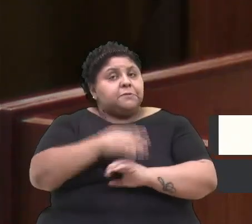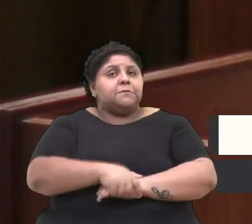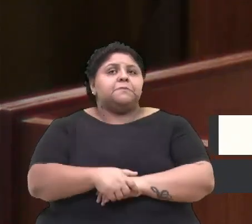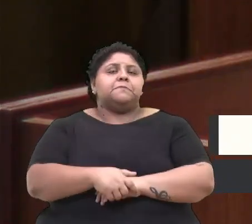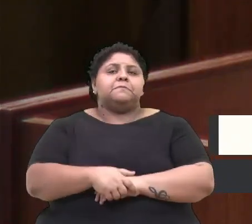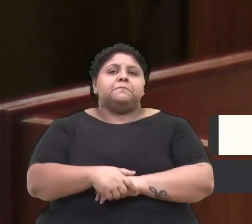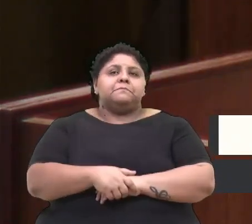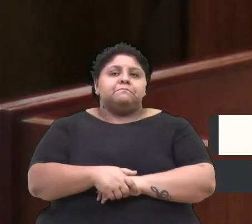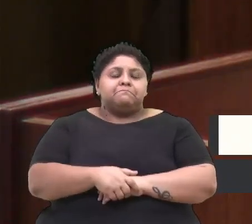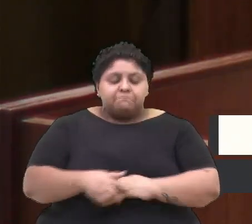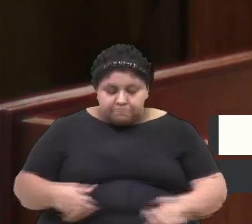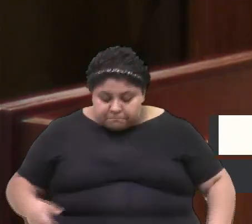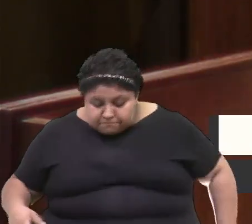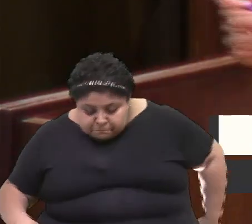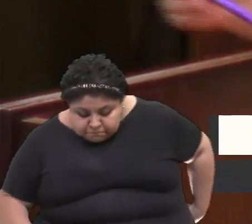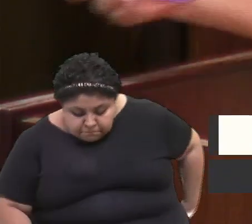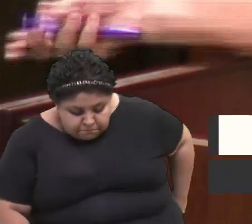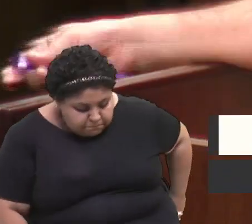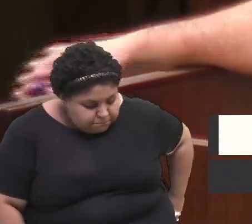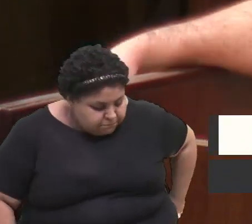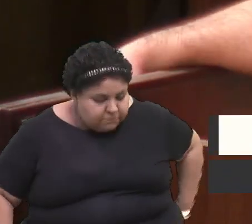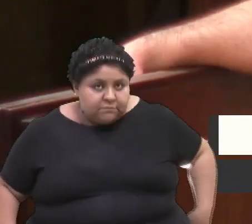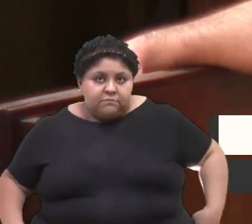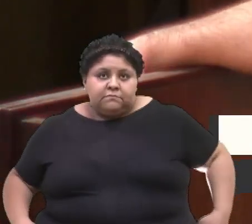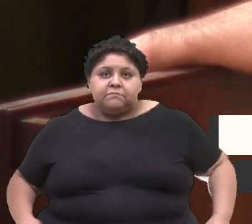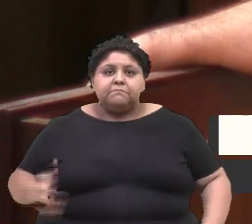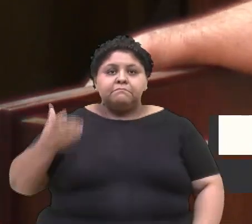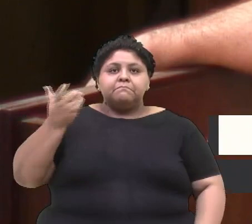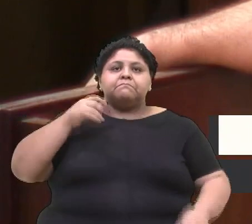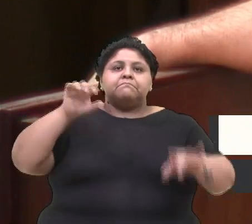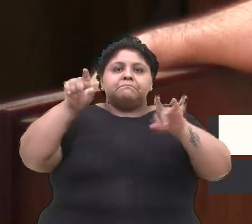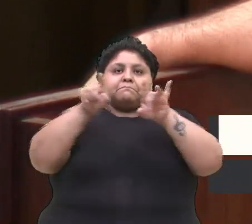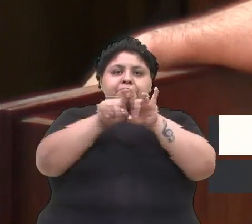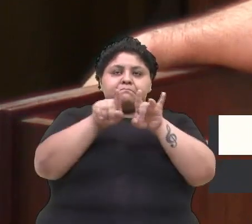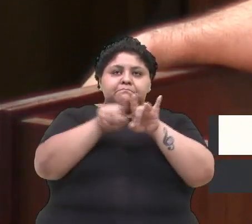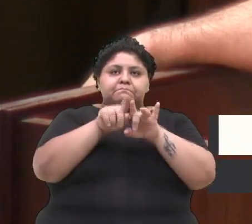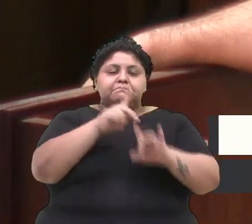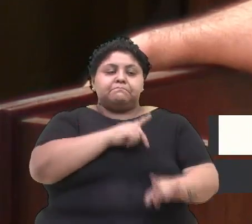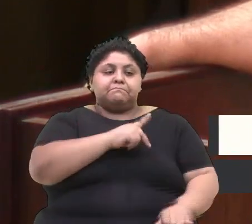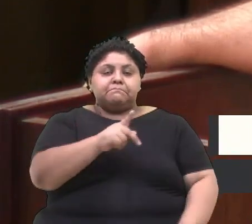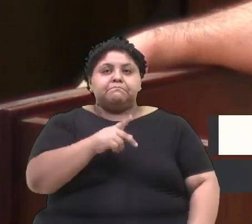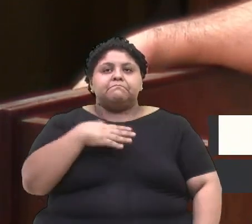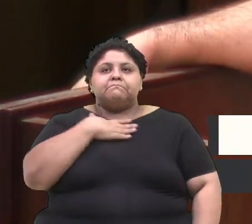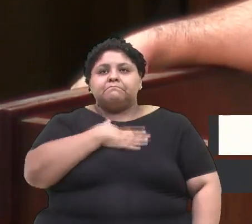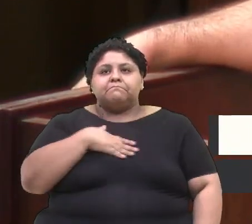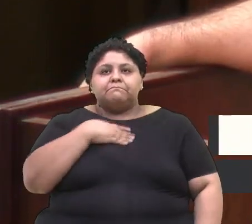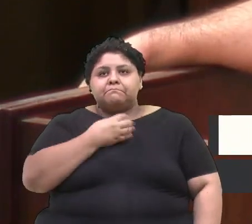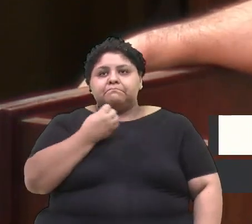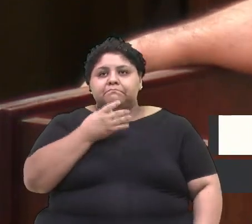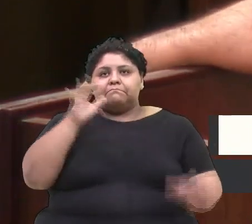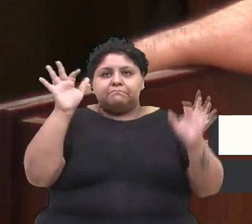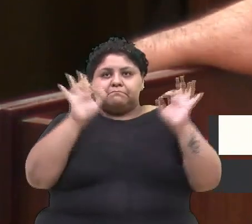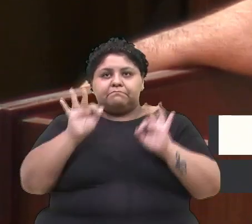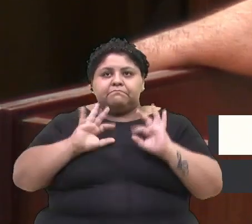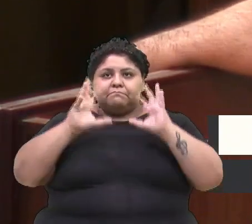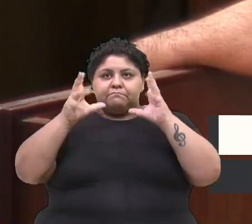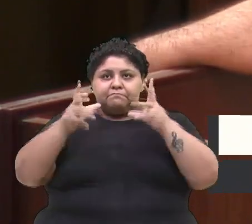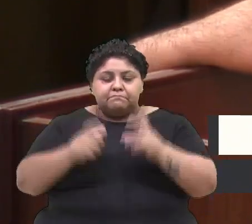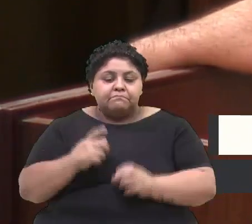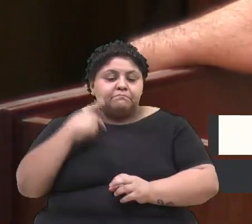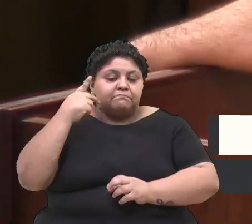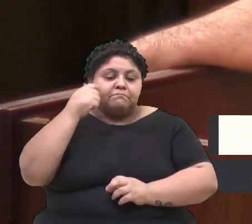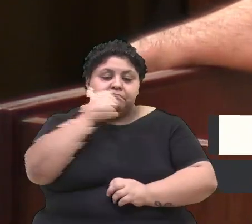E quero também, presidente, desejar boas festas a todos os colegas,